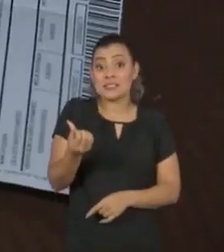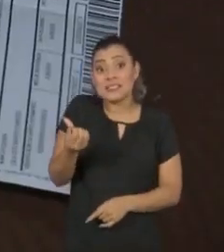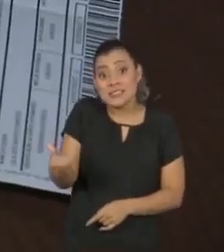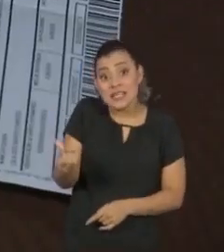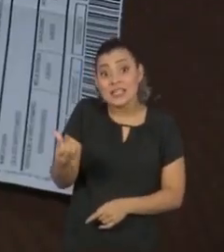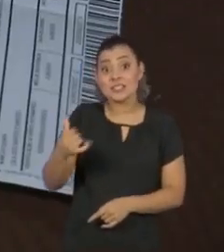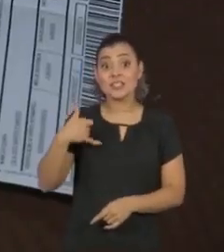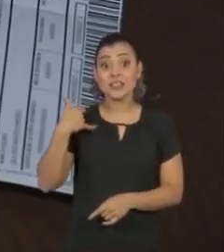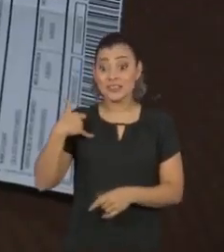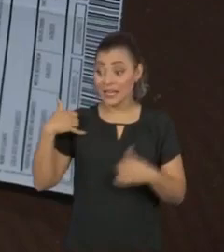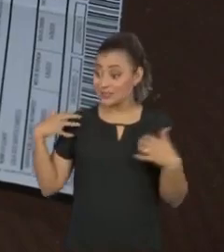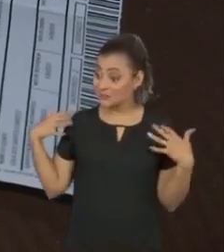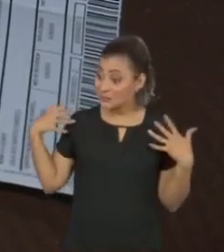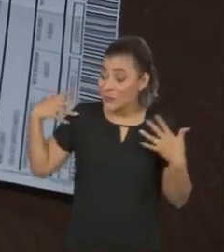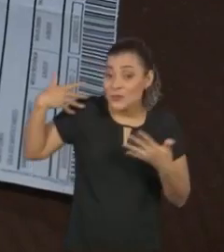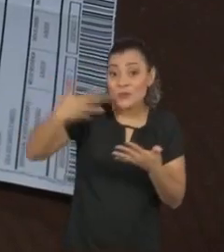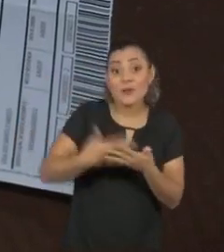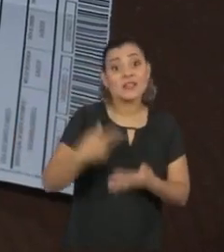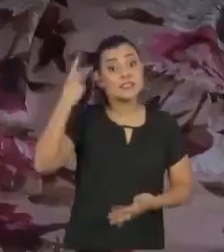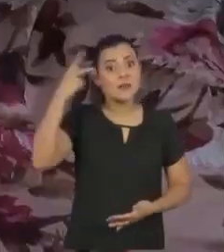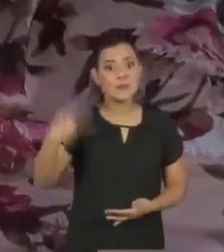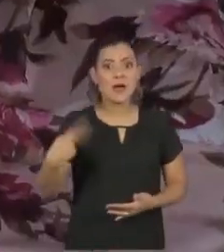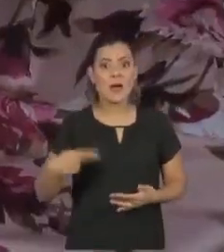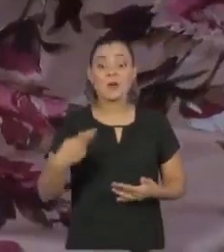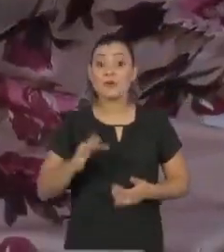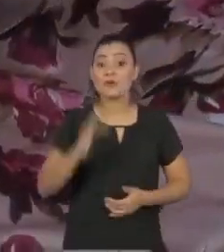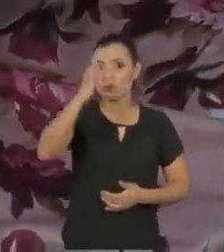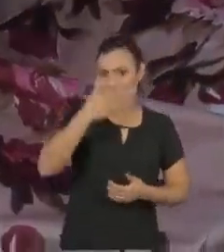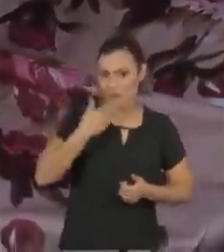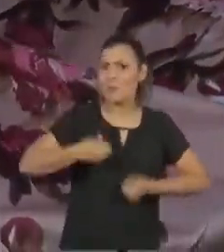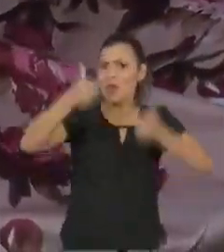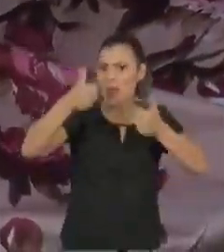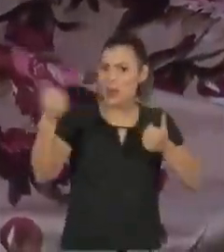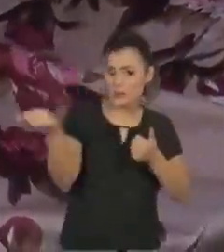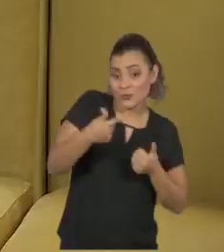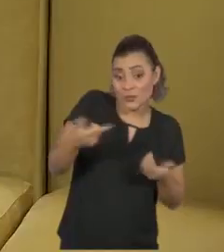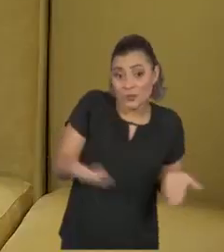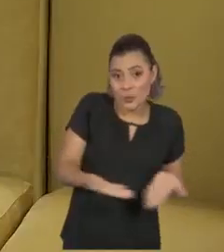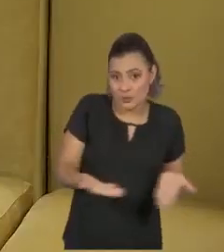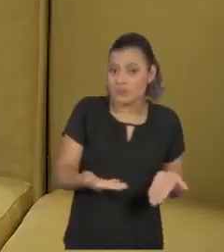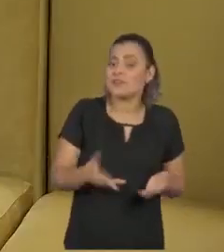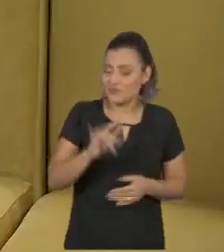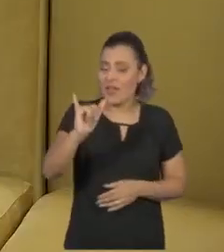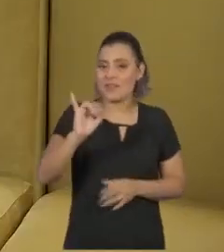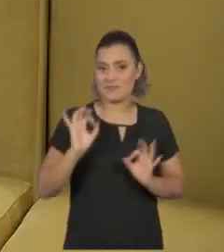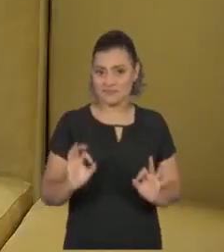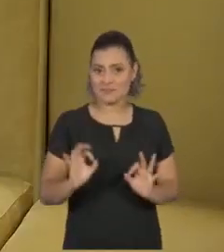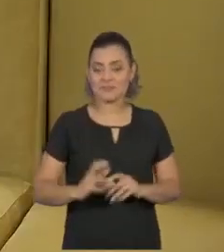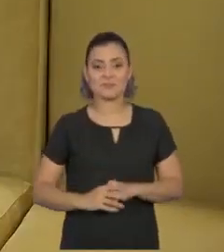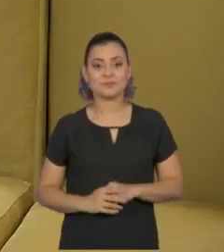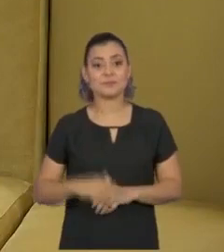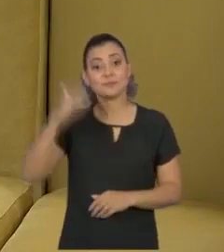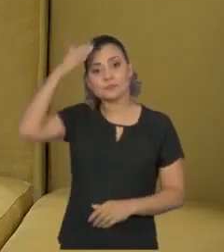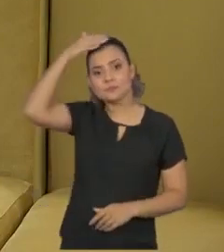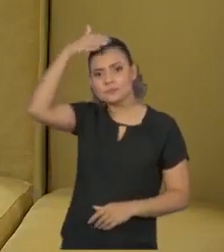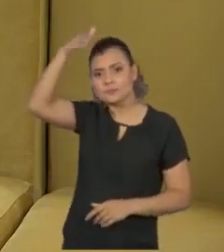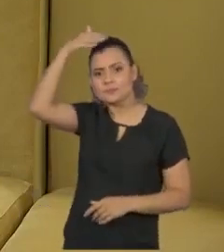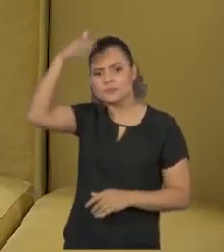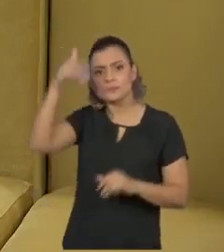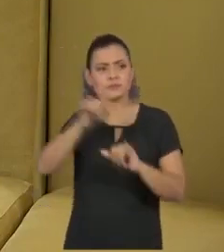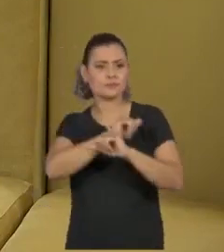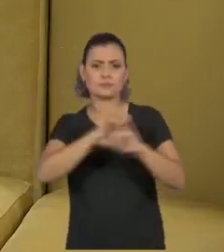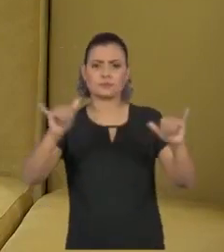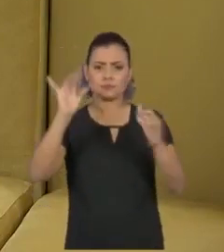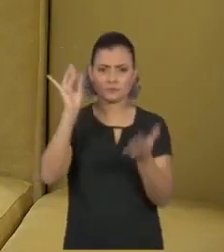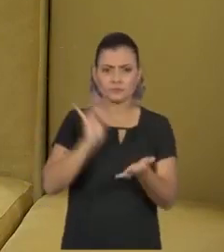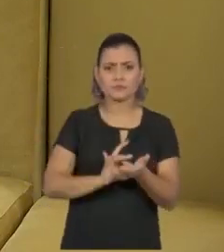São Paulo do futuro será menor do que a de hoje, revela um estudo inédito. Donald Trump diz no Fórum Mundial